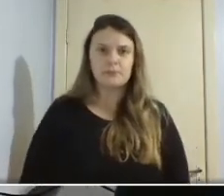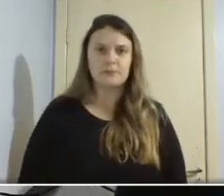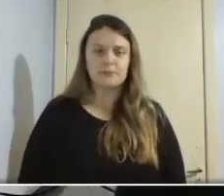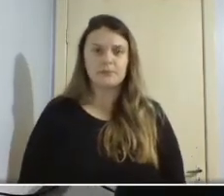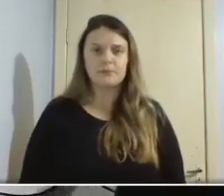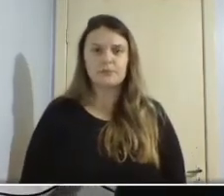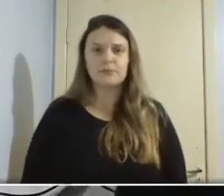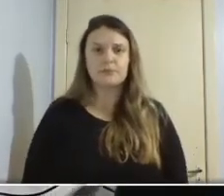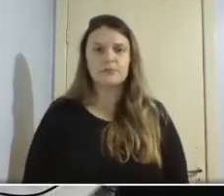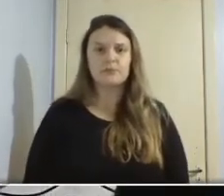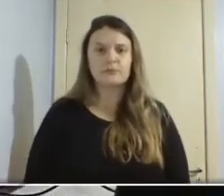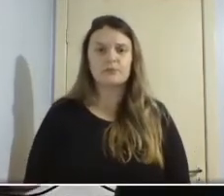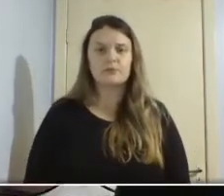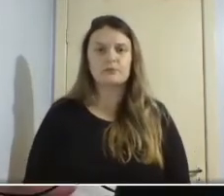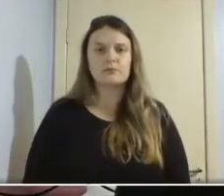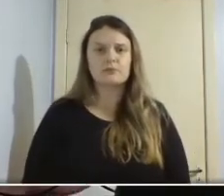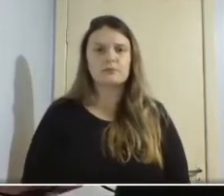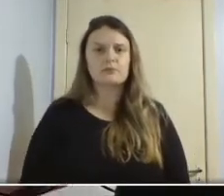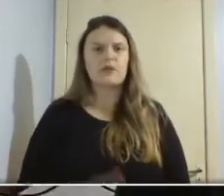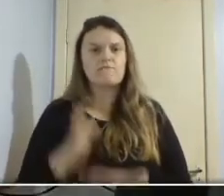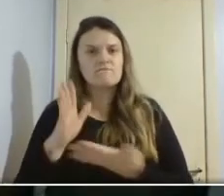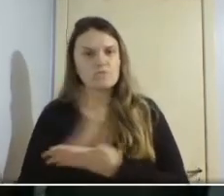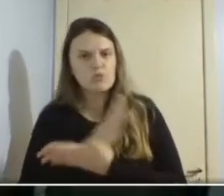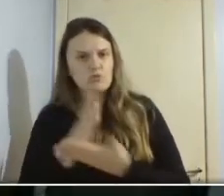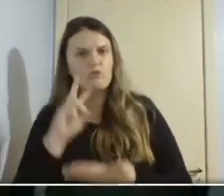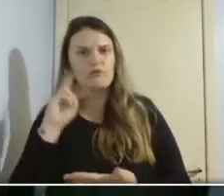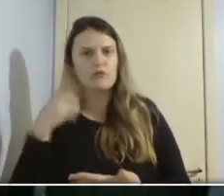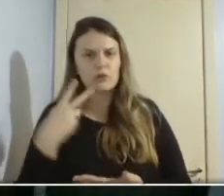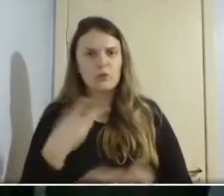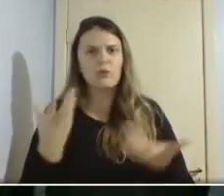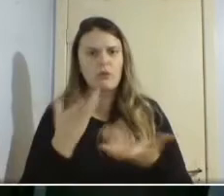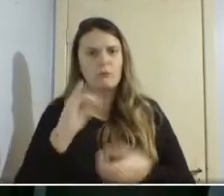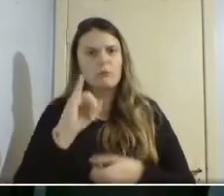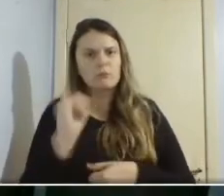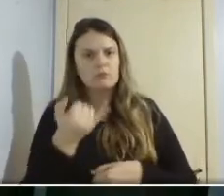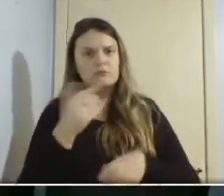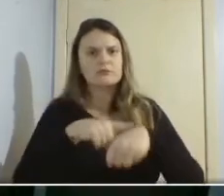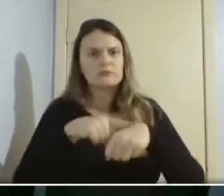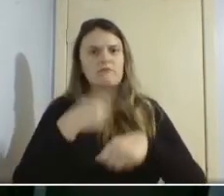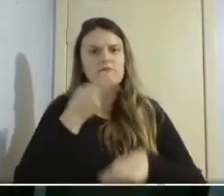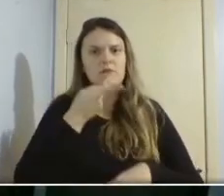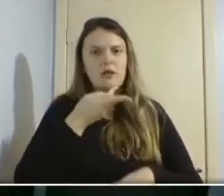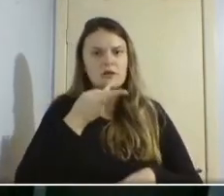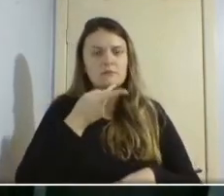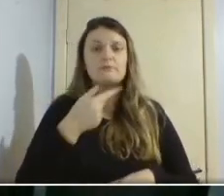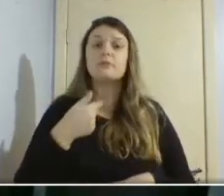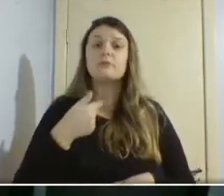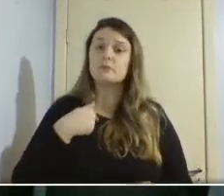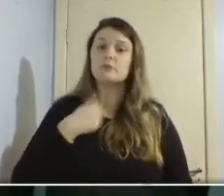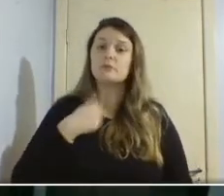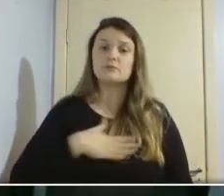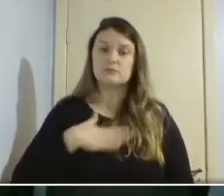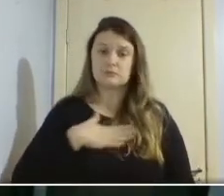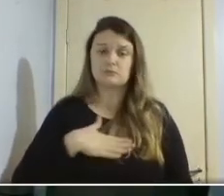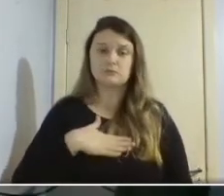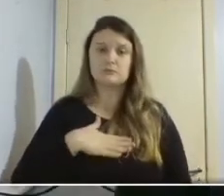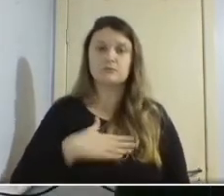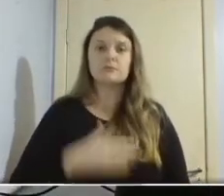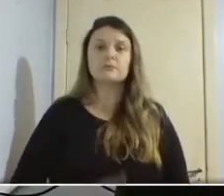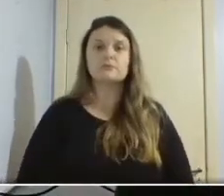Algum dos senhores vereadores fazer alguma colocação? Eu gostaria apenas